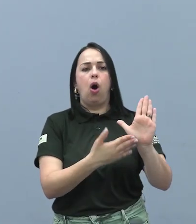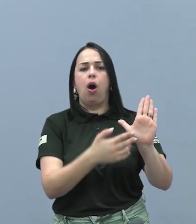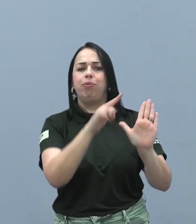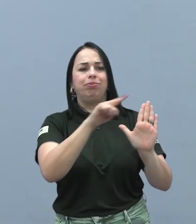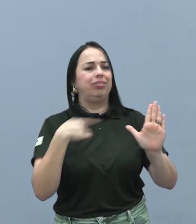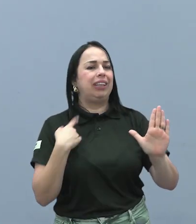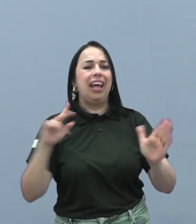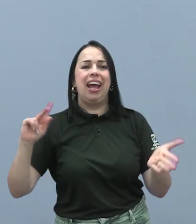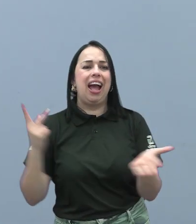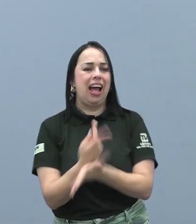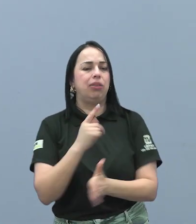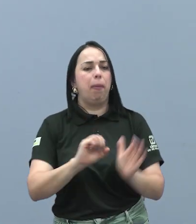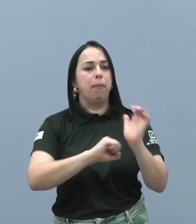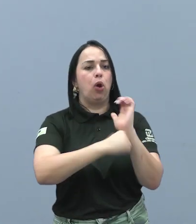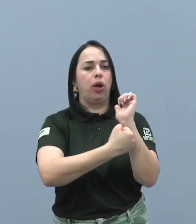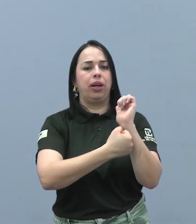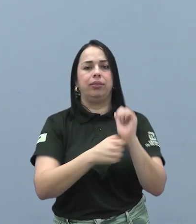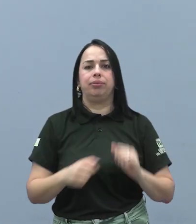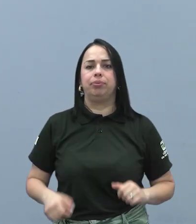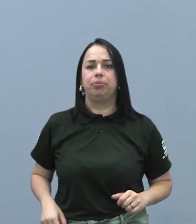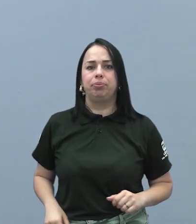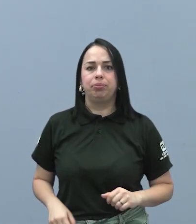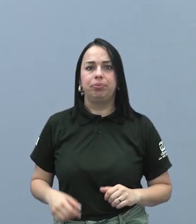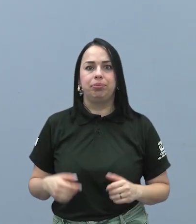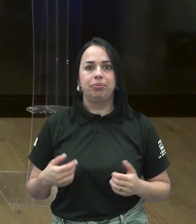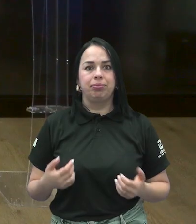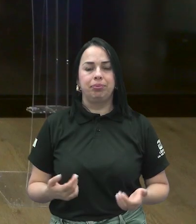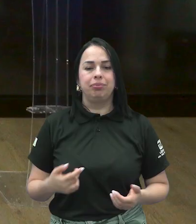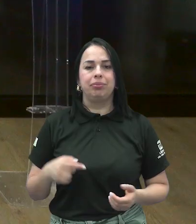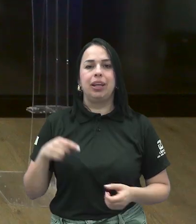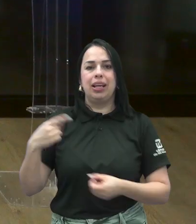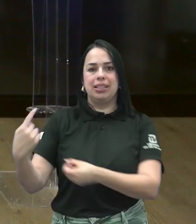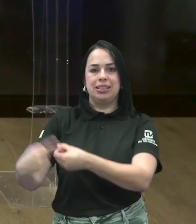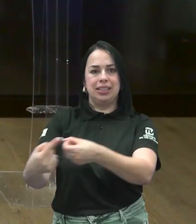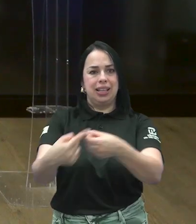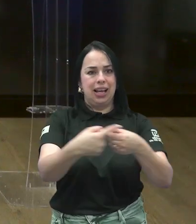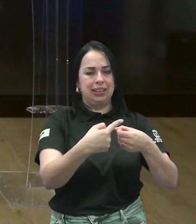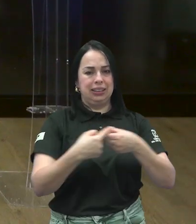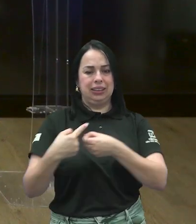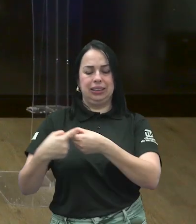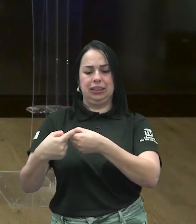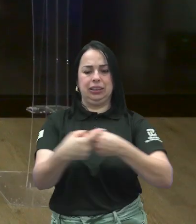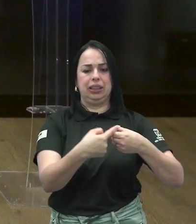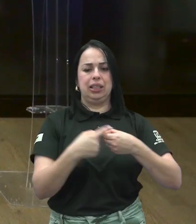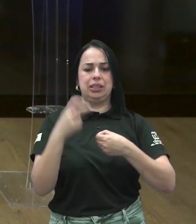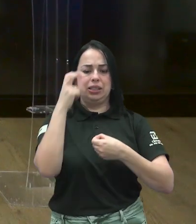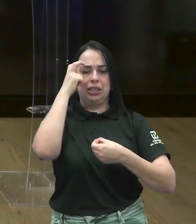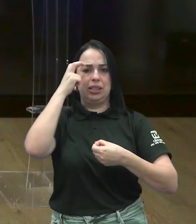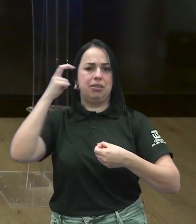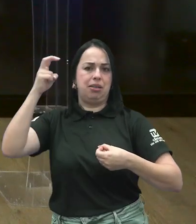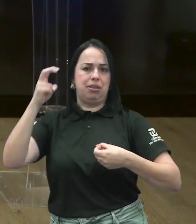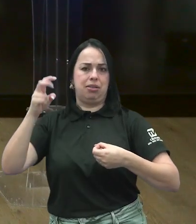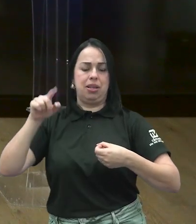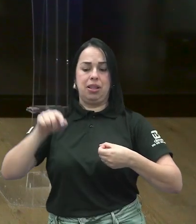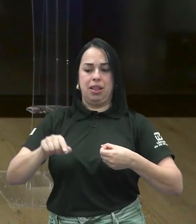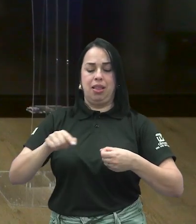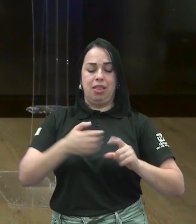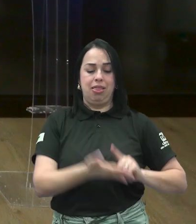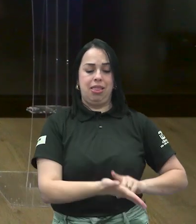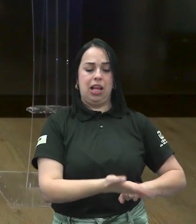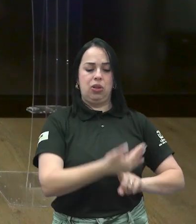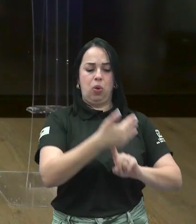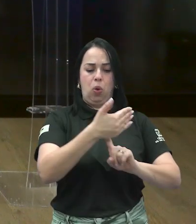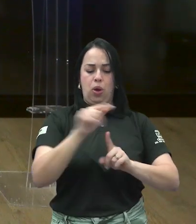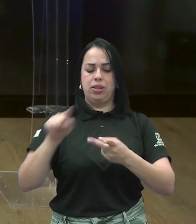esse valor vai ficar bloqueado até que seja solucionado o problema. As cidades inteligentes são cidades que alinham o